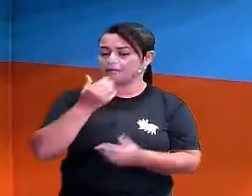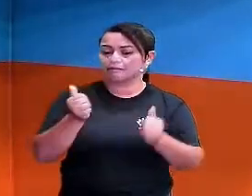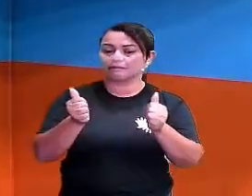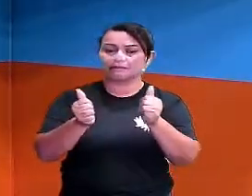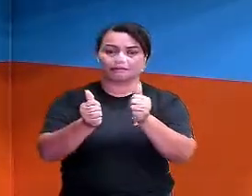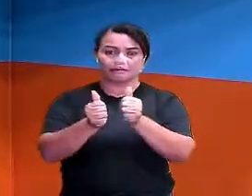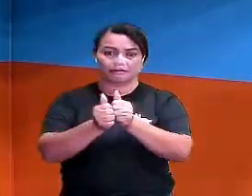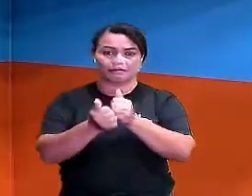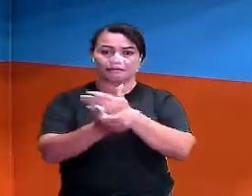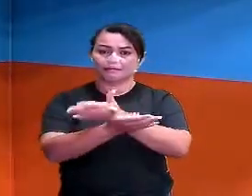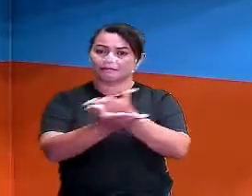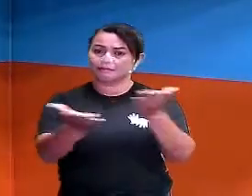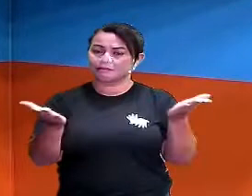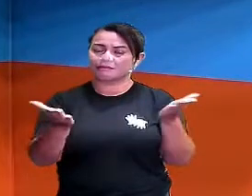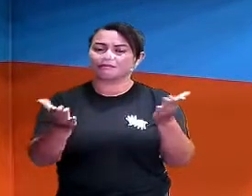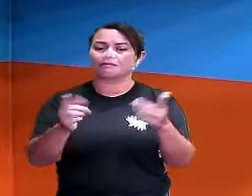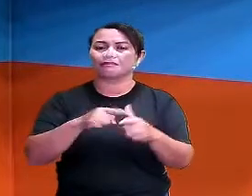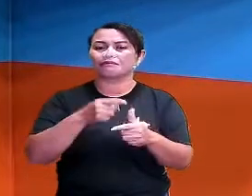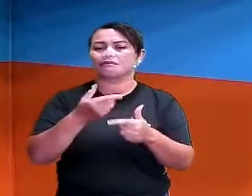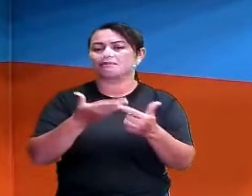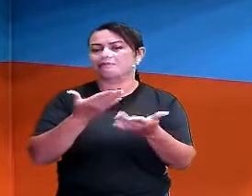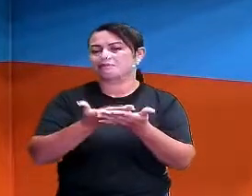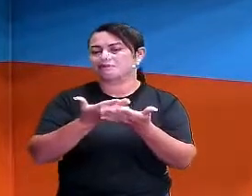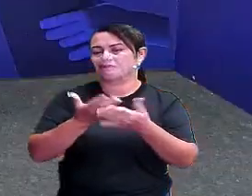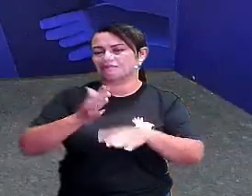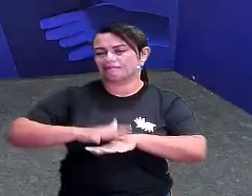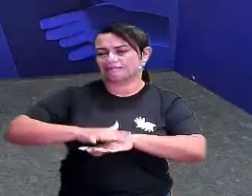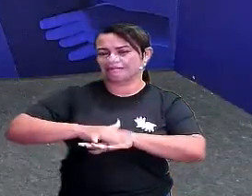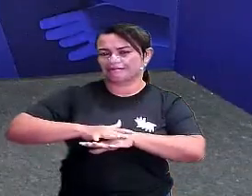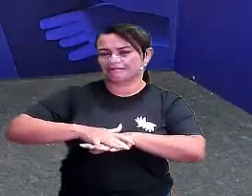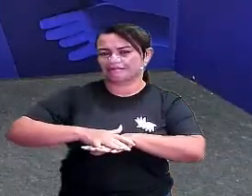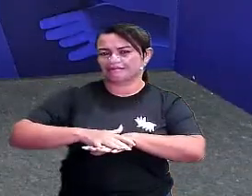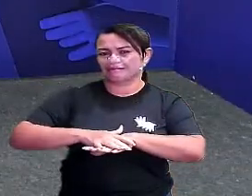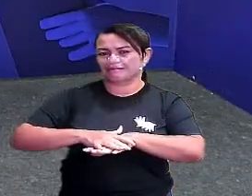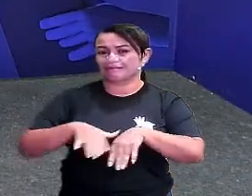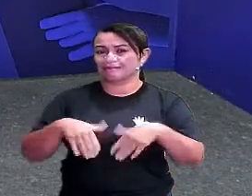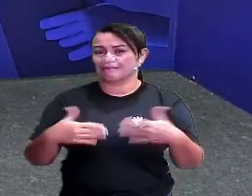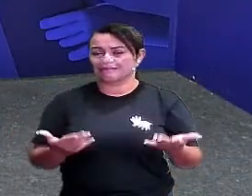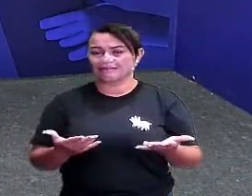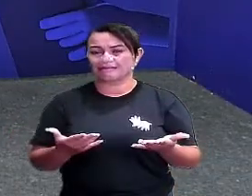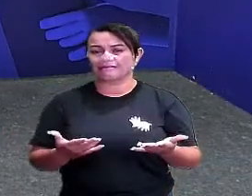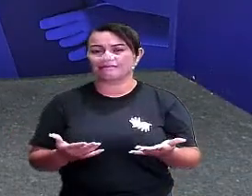aqui com vocês para mais essa aula de matemática. Então,